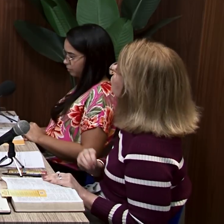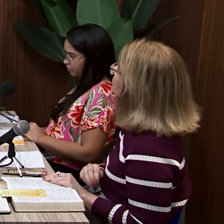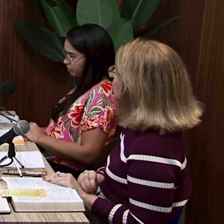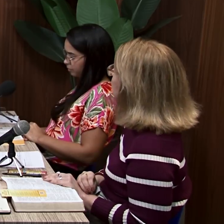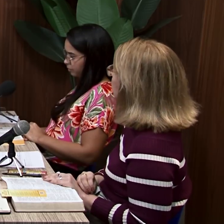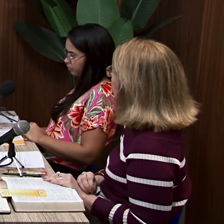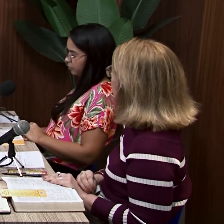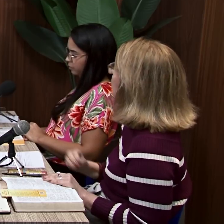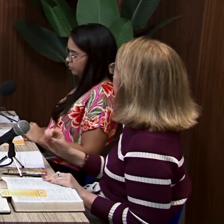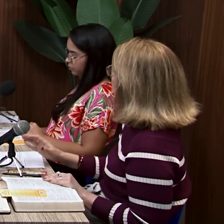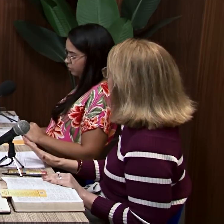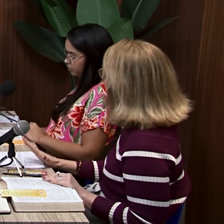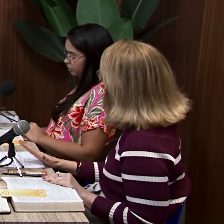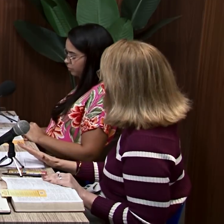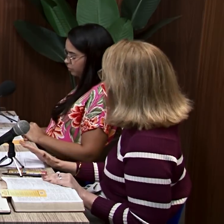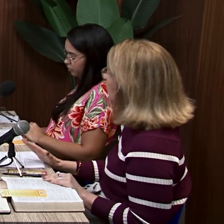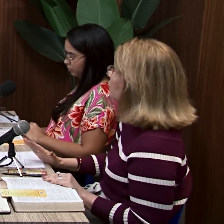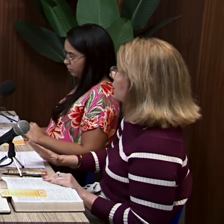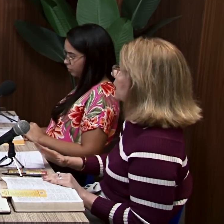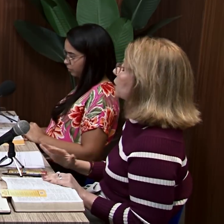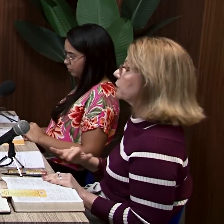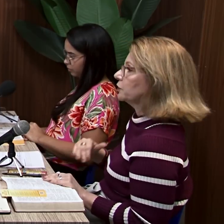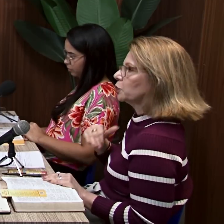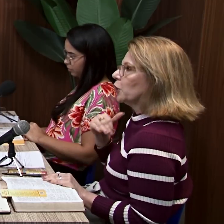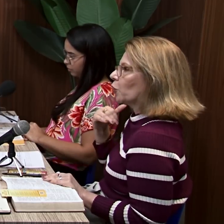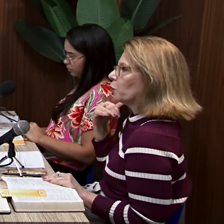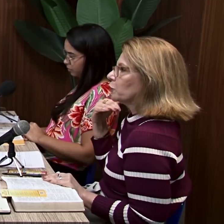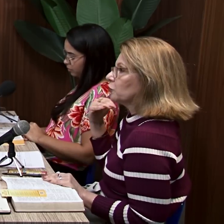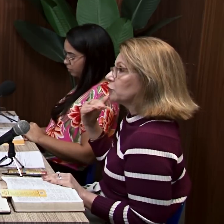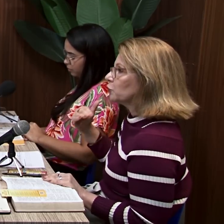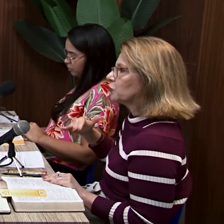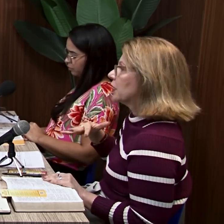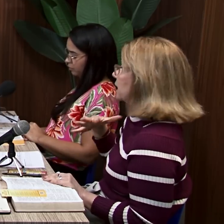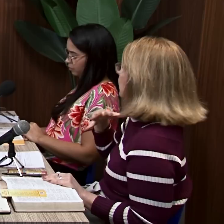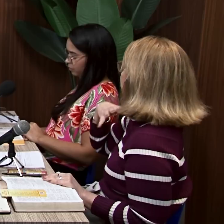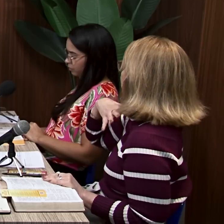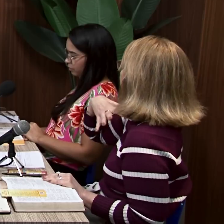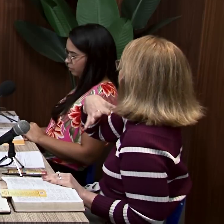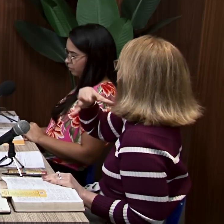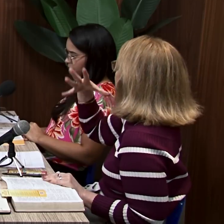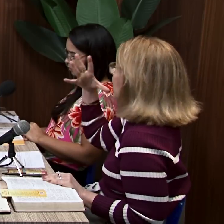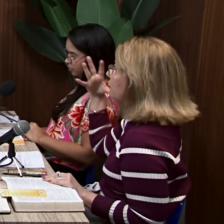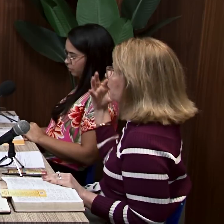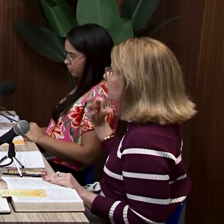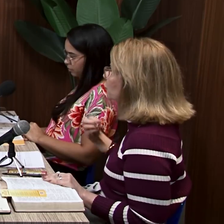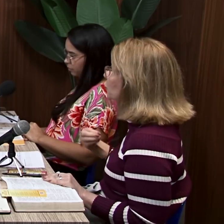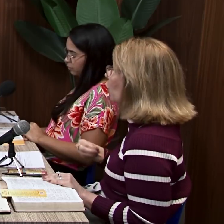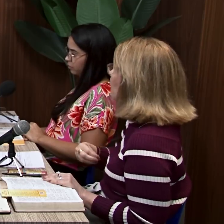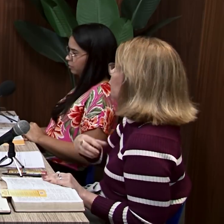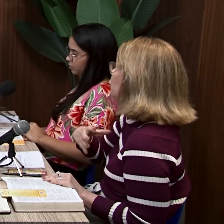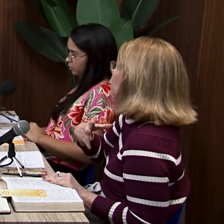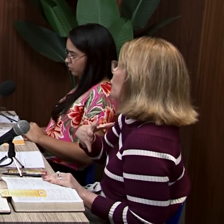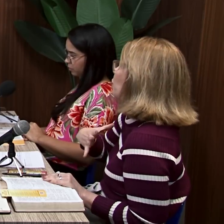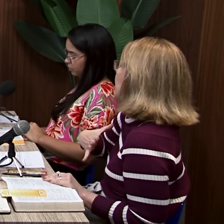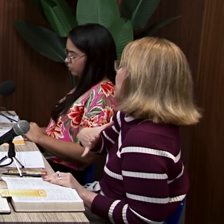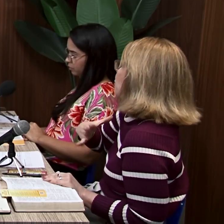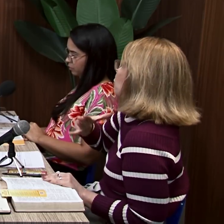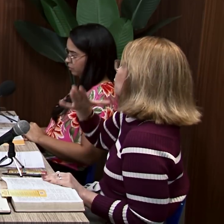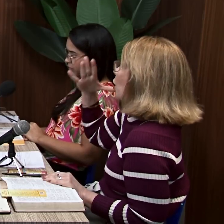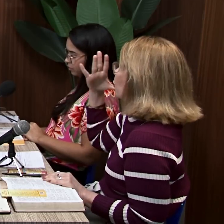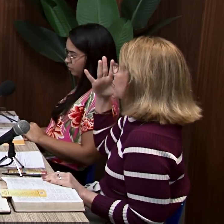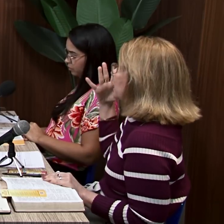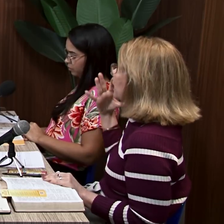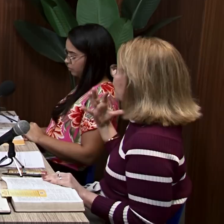como João viu também lá em Apocalipse, né? Que viu como Jesus, que o seu rosto brilhava mais que o sol, uma luz como